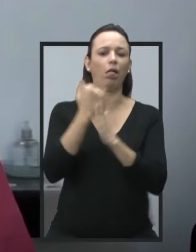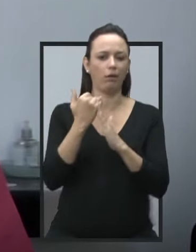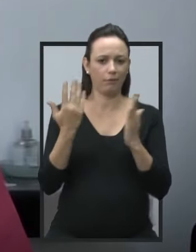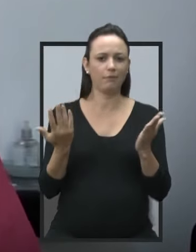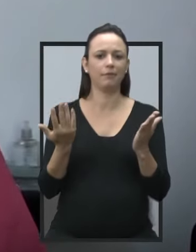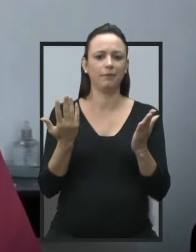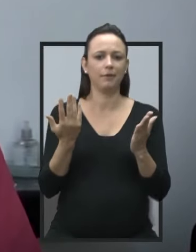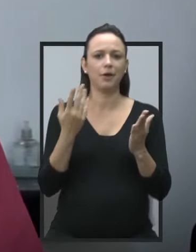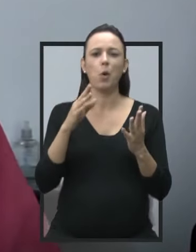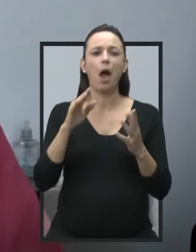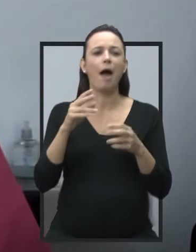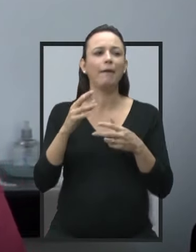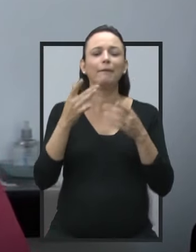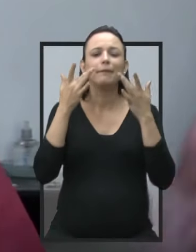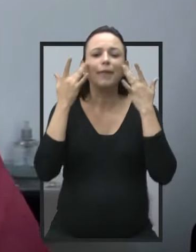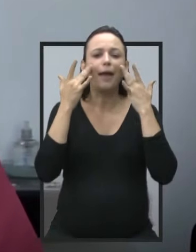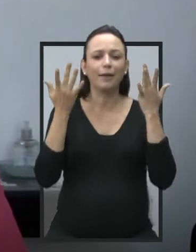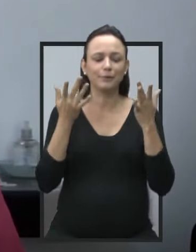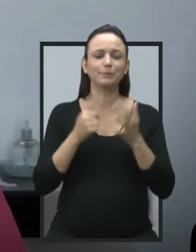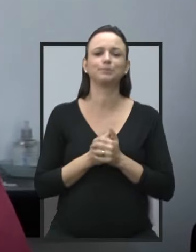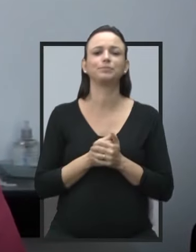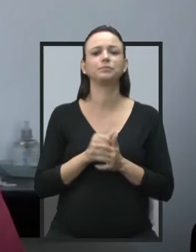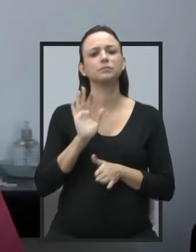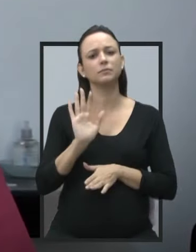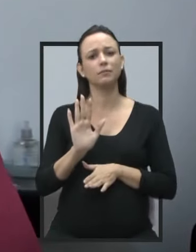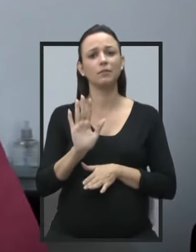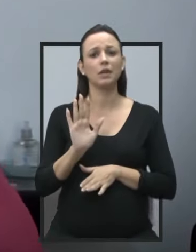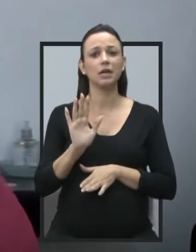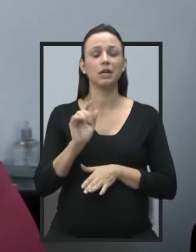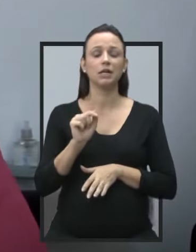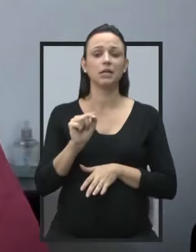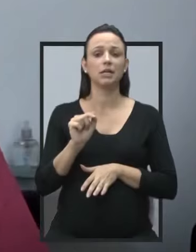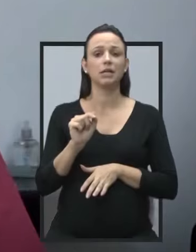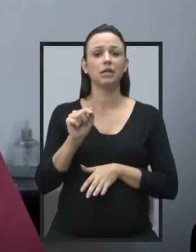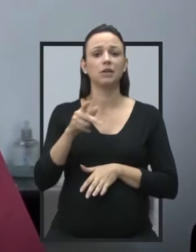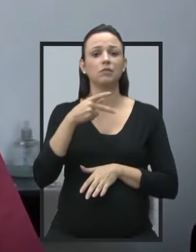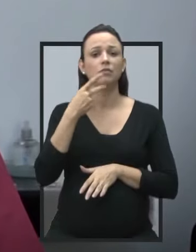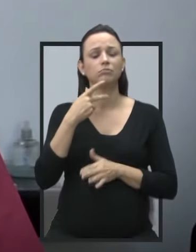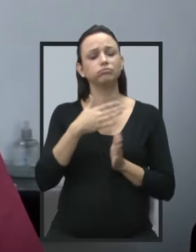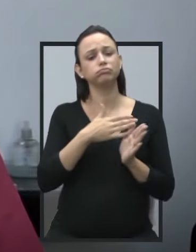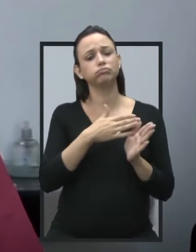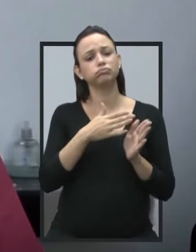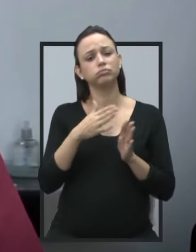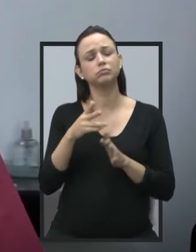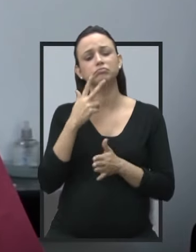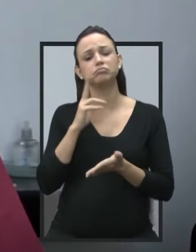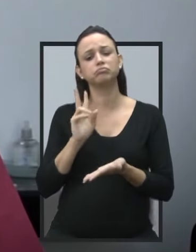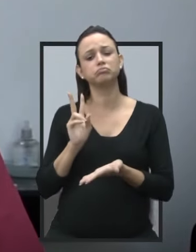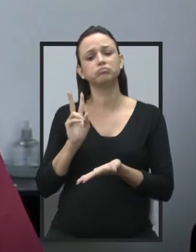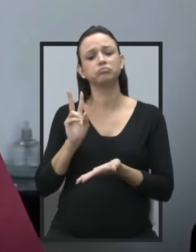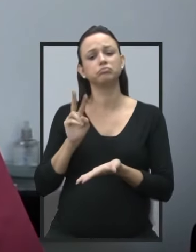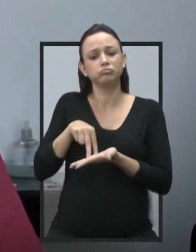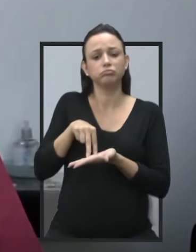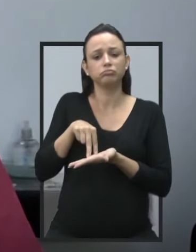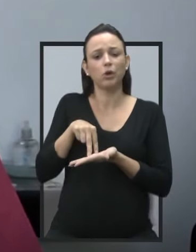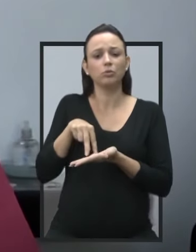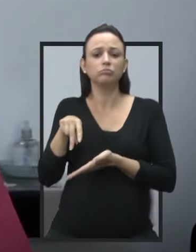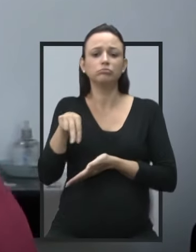isso. Fez um teatrinho. E aí ele falou, passado um tempo, ele